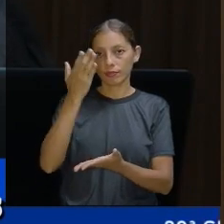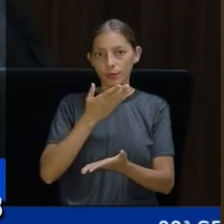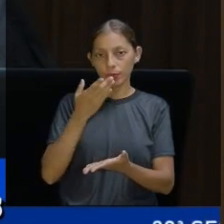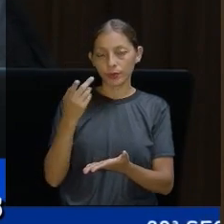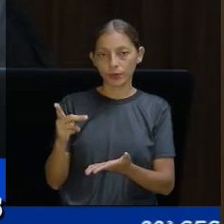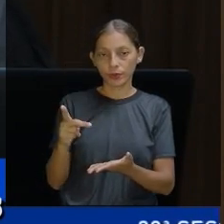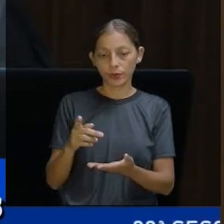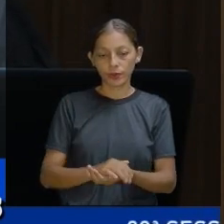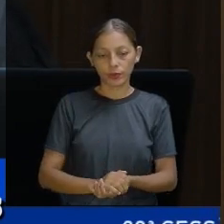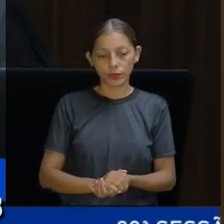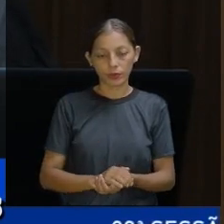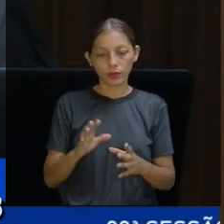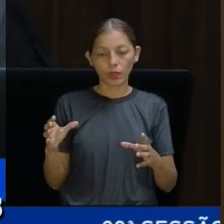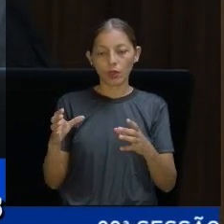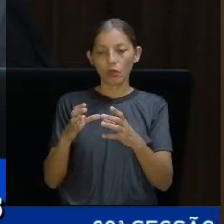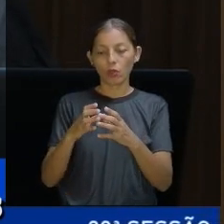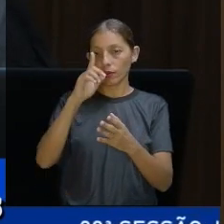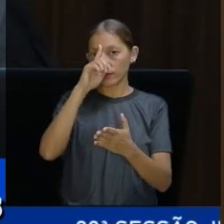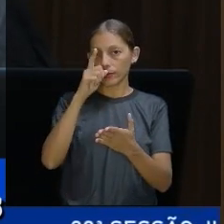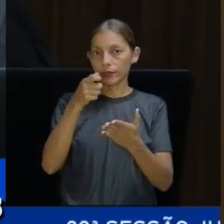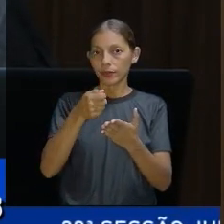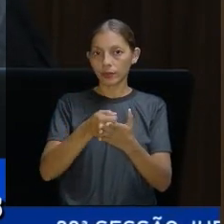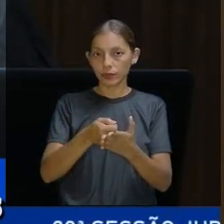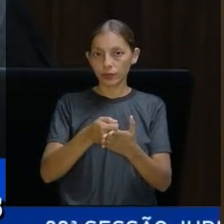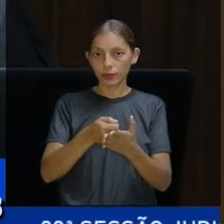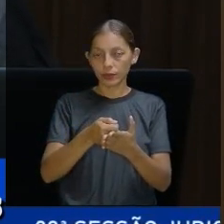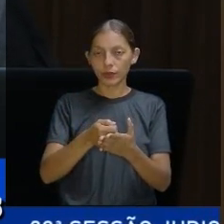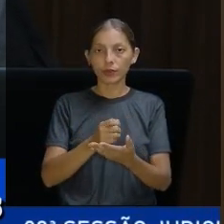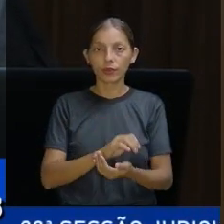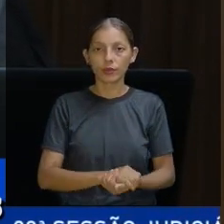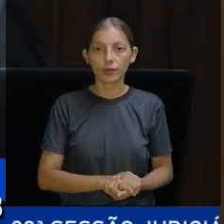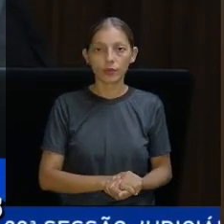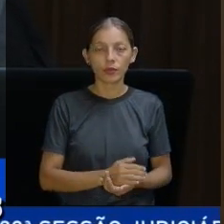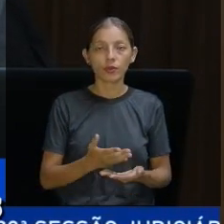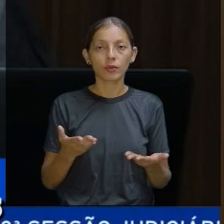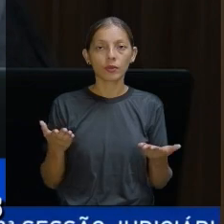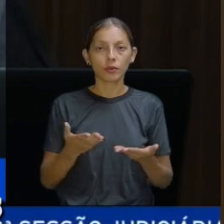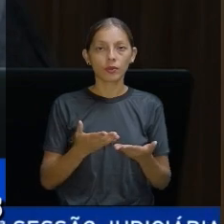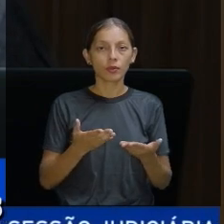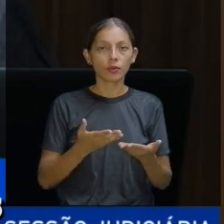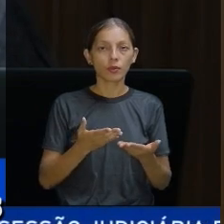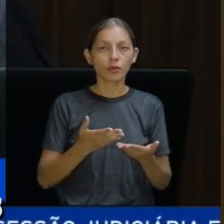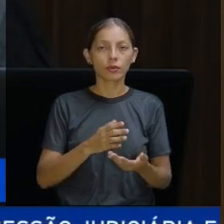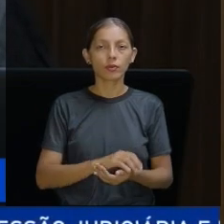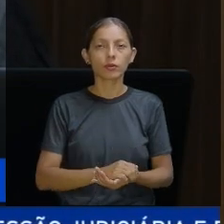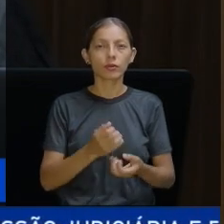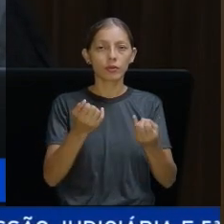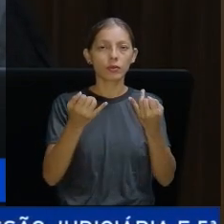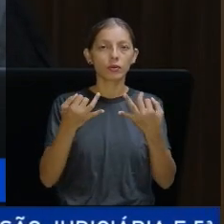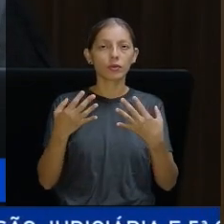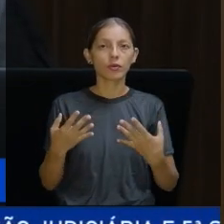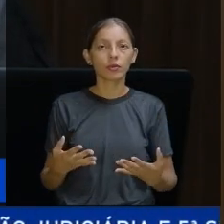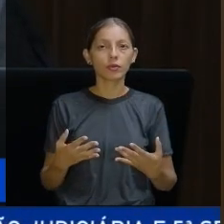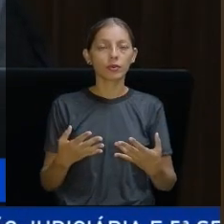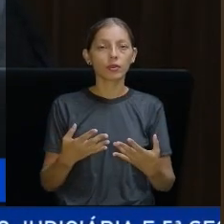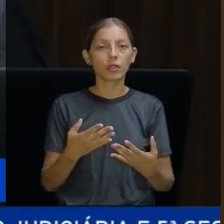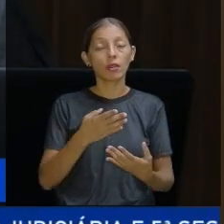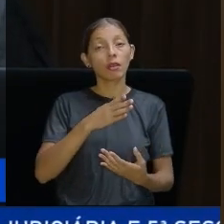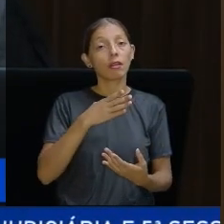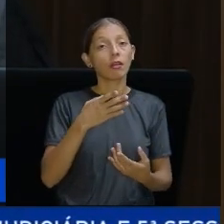decisão colegiada que acolheu os primeiros embargos, apenas para declarar a preclusão, se mantiveram omissos